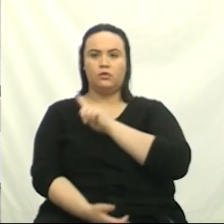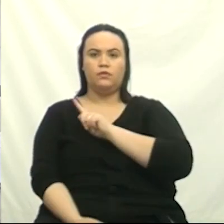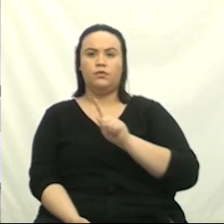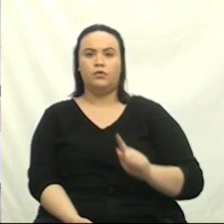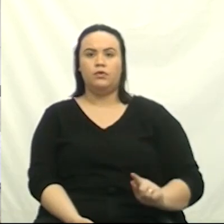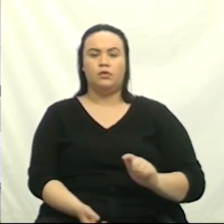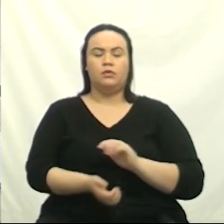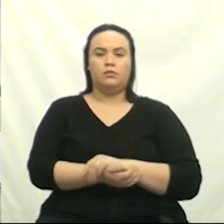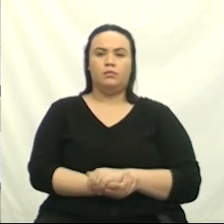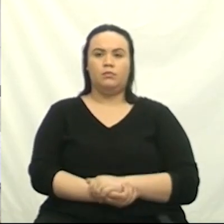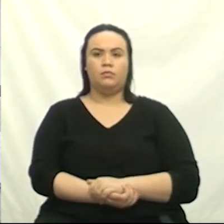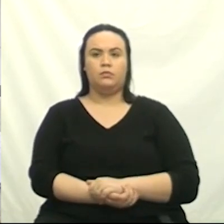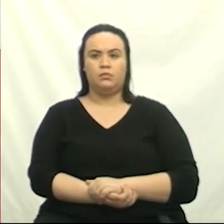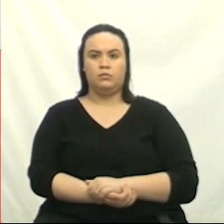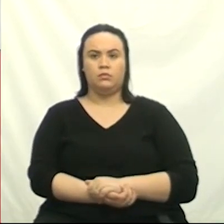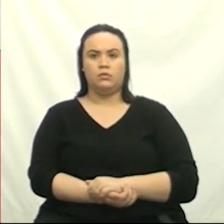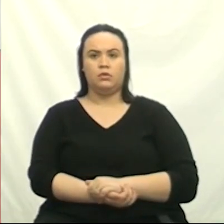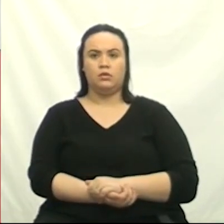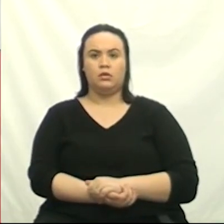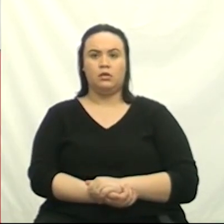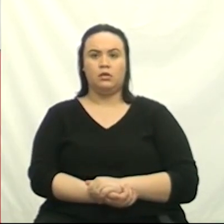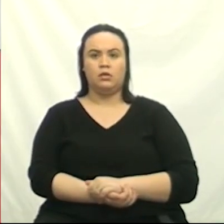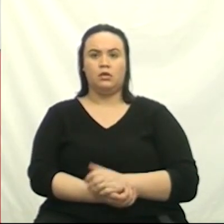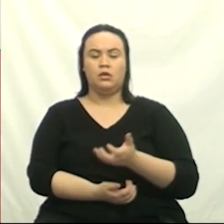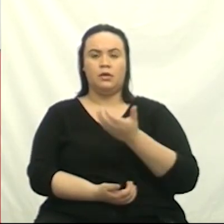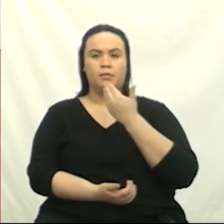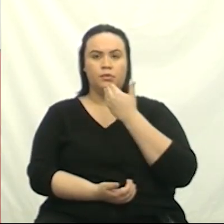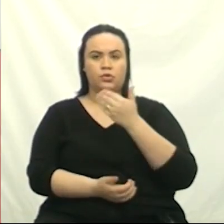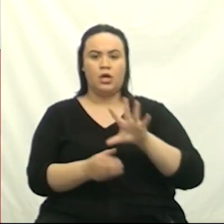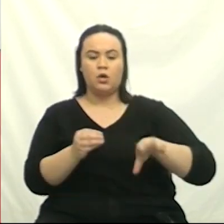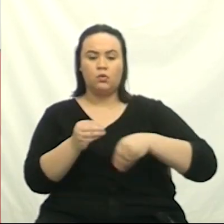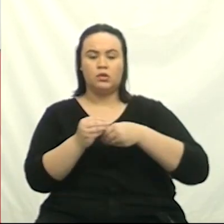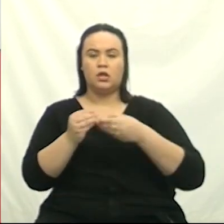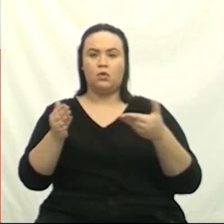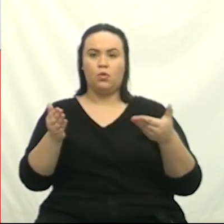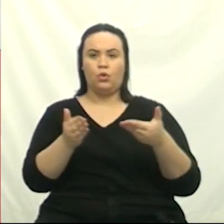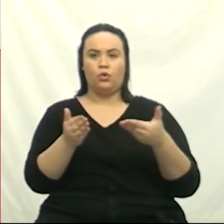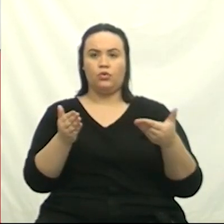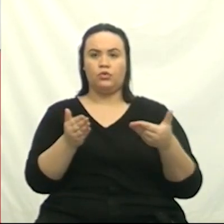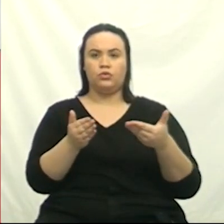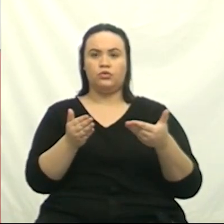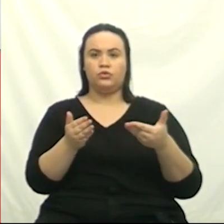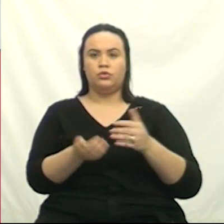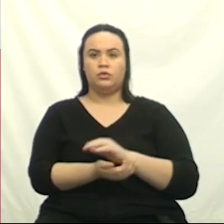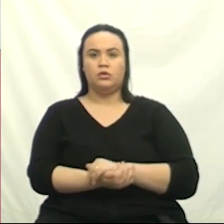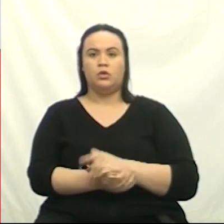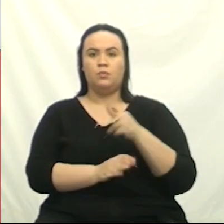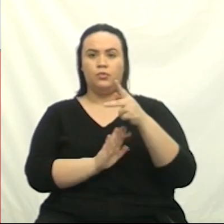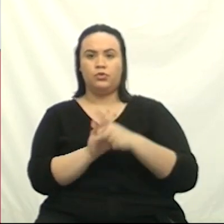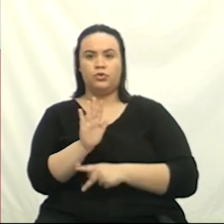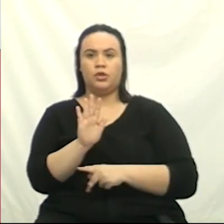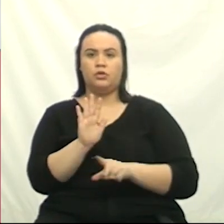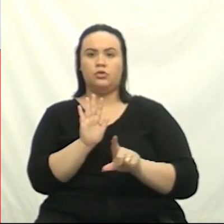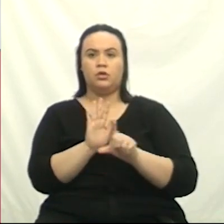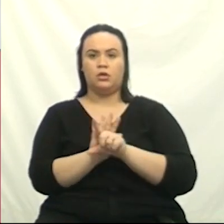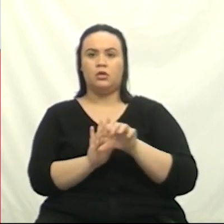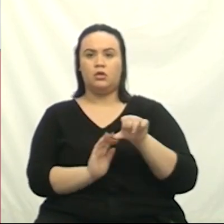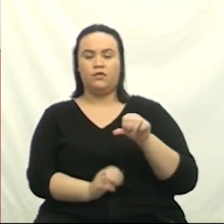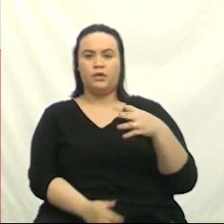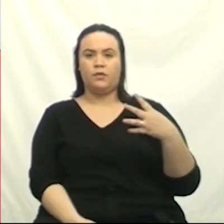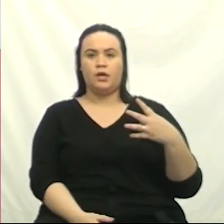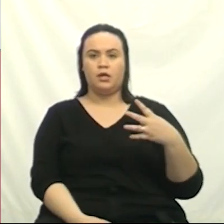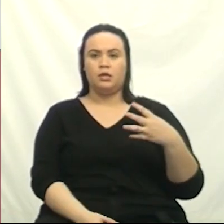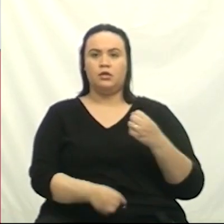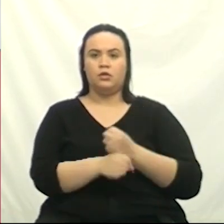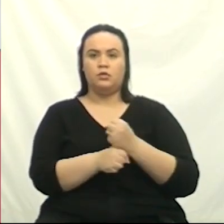antônio manuel gostaria então de pedir a inclusão na ordem do dia desta sessão do projeto p.e. 94